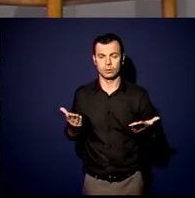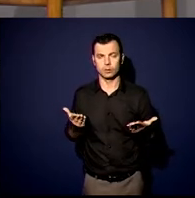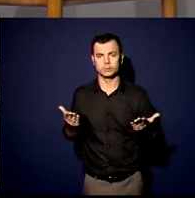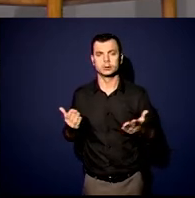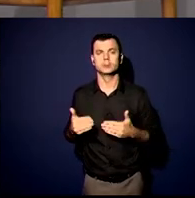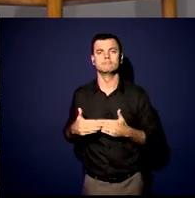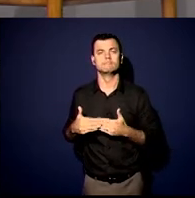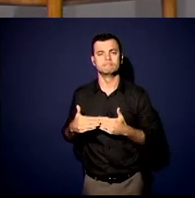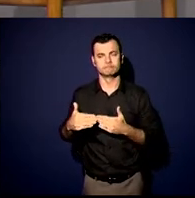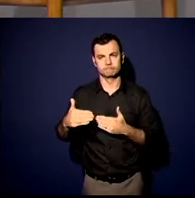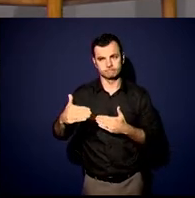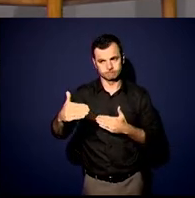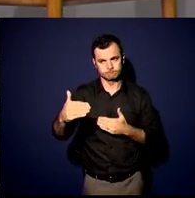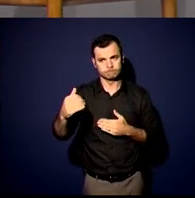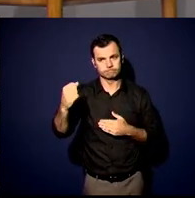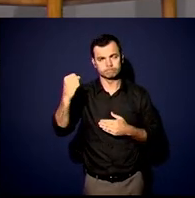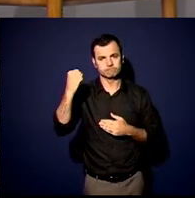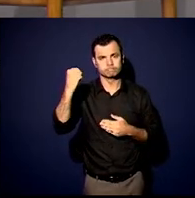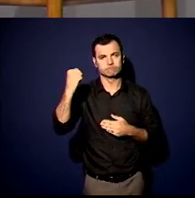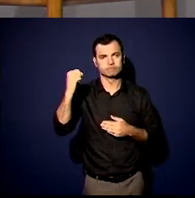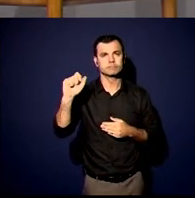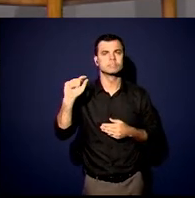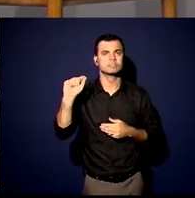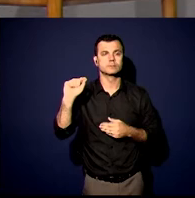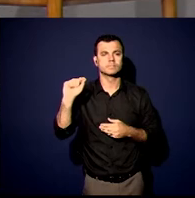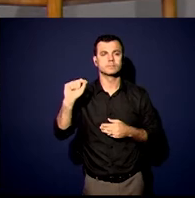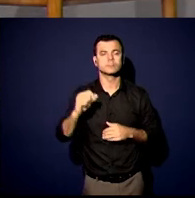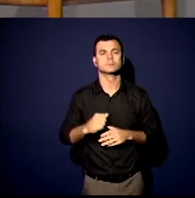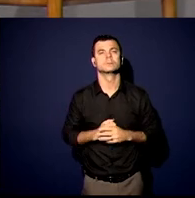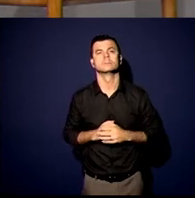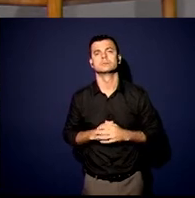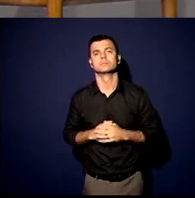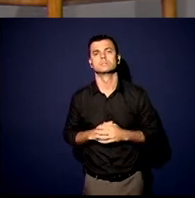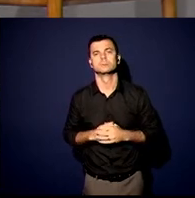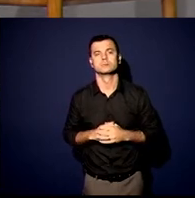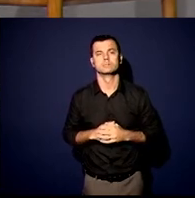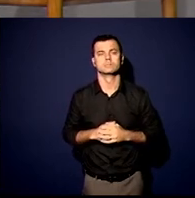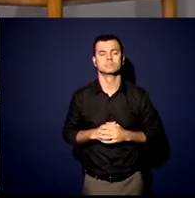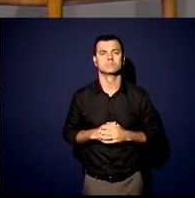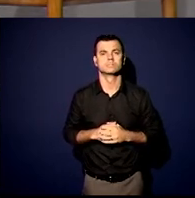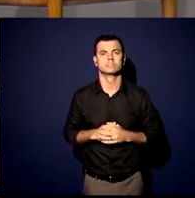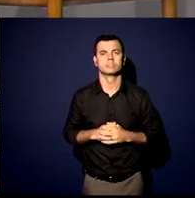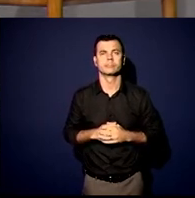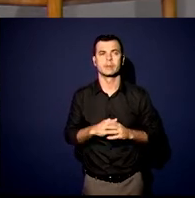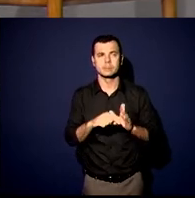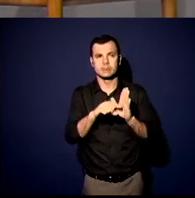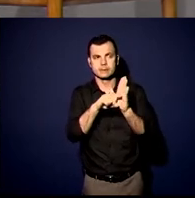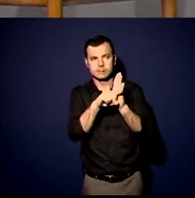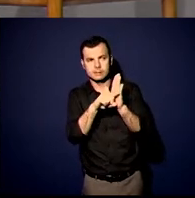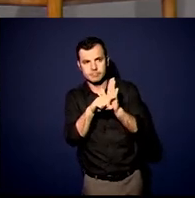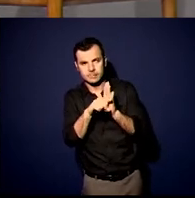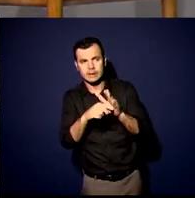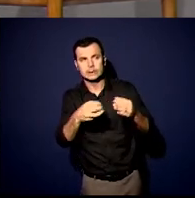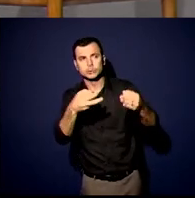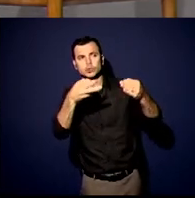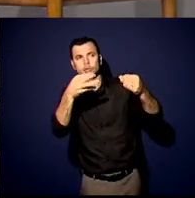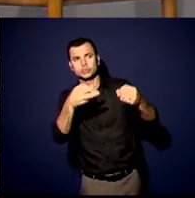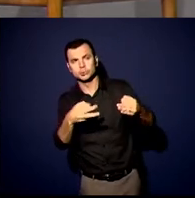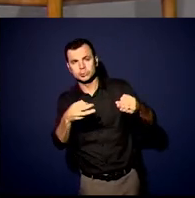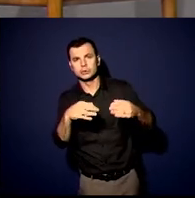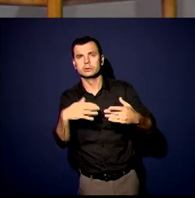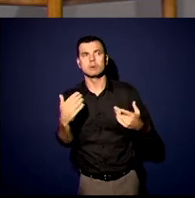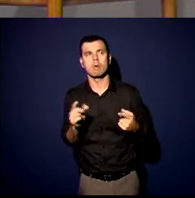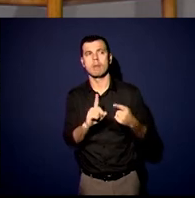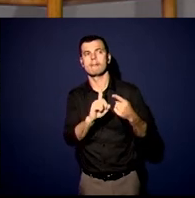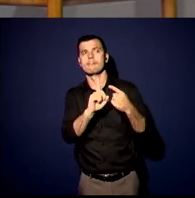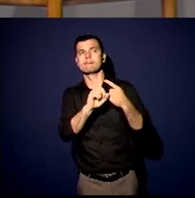muito forte em fazer uma espécie de identificação da Justiça com a vingança